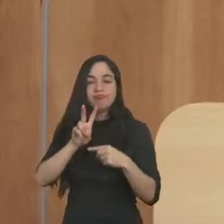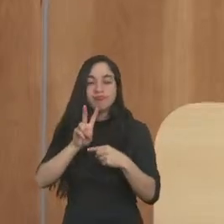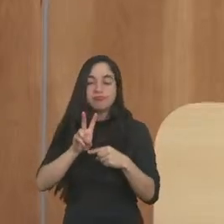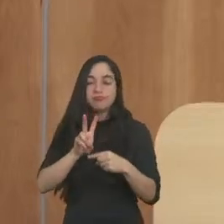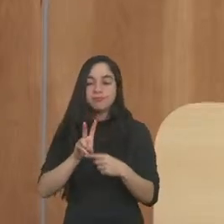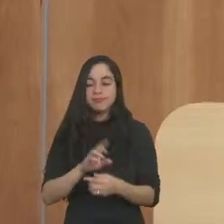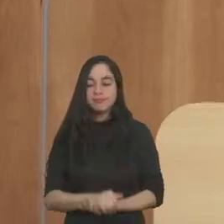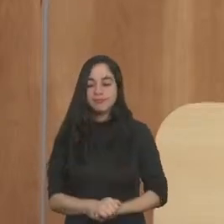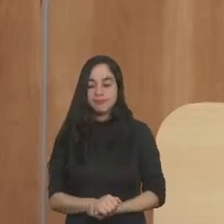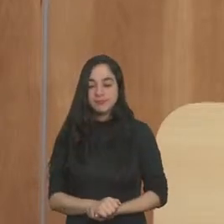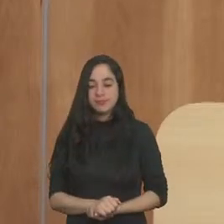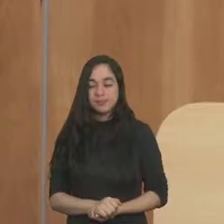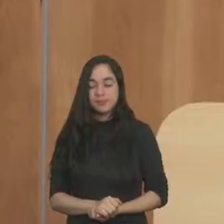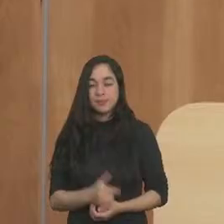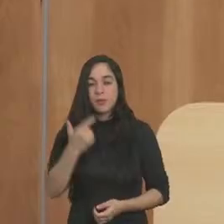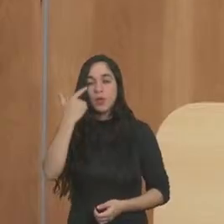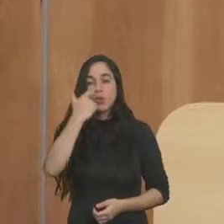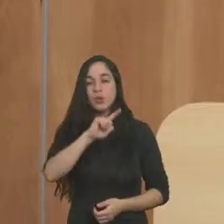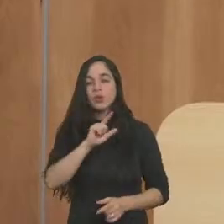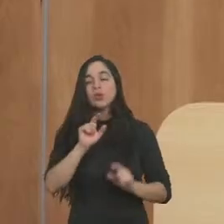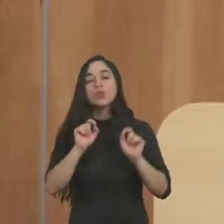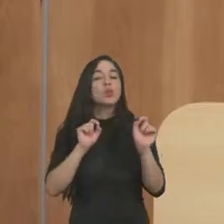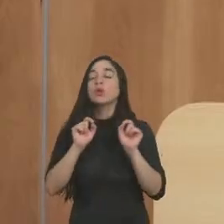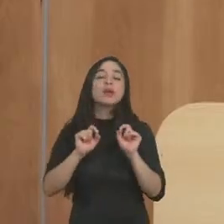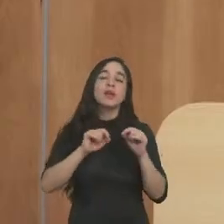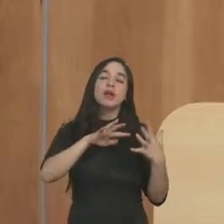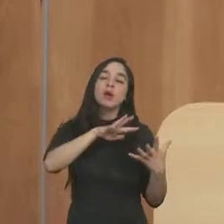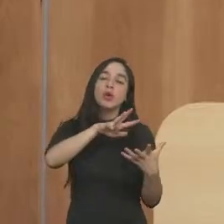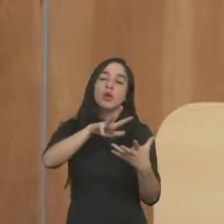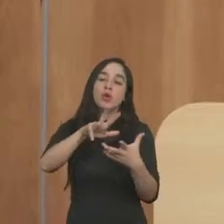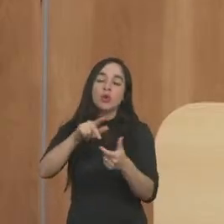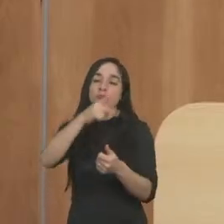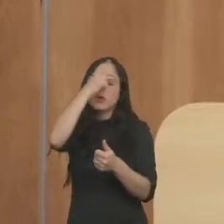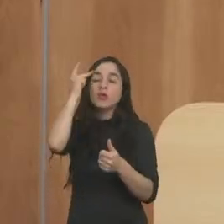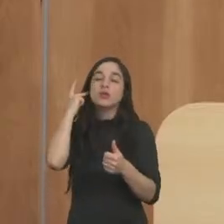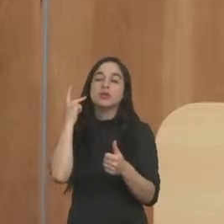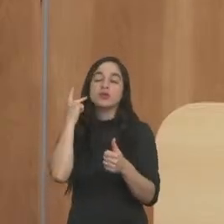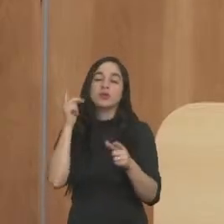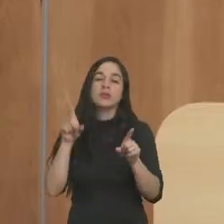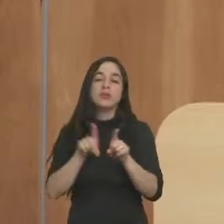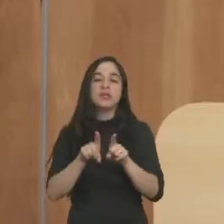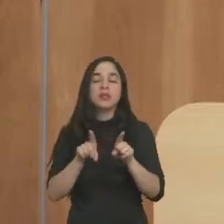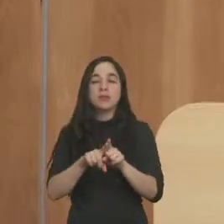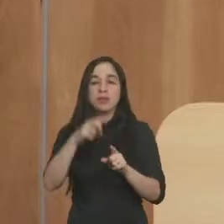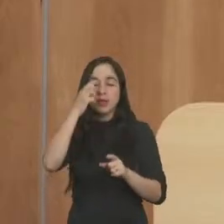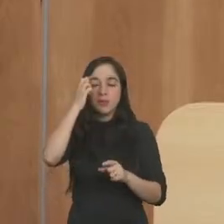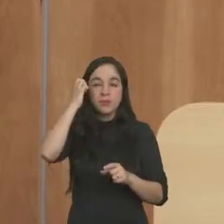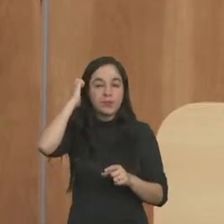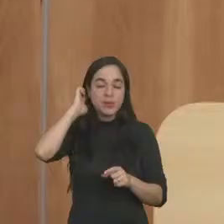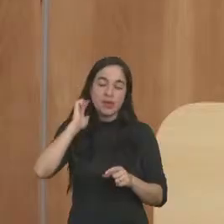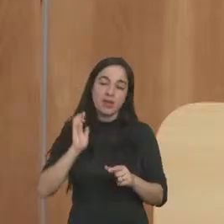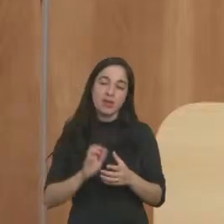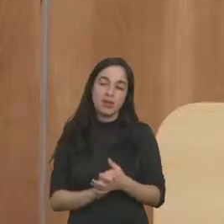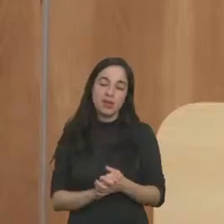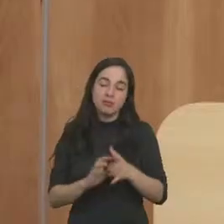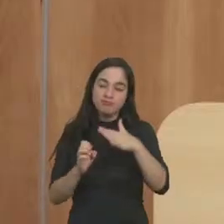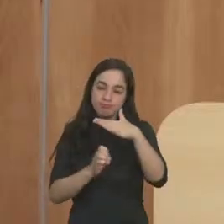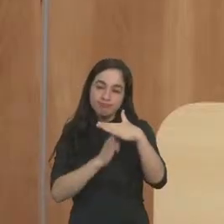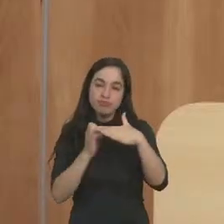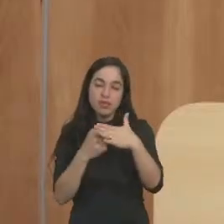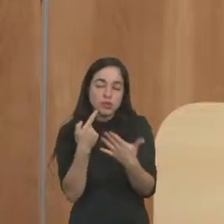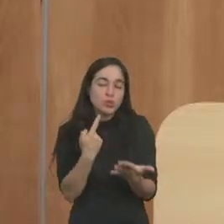Assim, conseguimos criar uma rede de pessoas e organizações comprometida com a